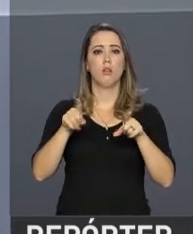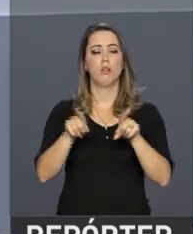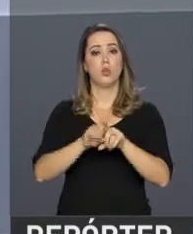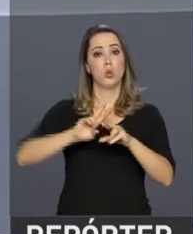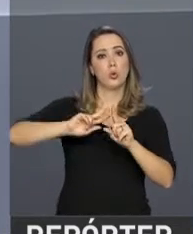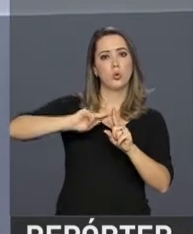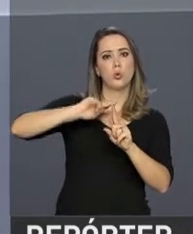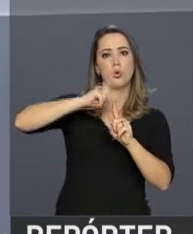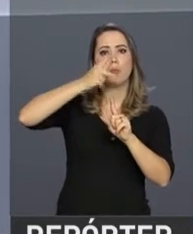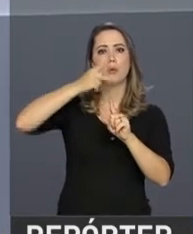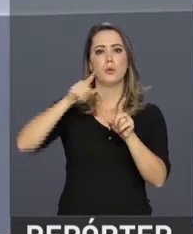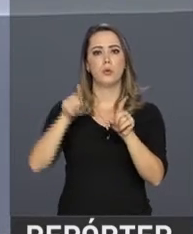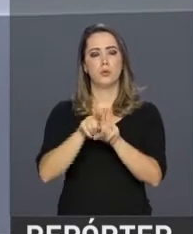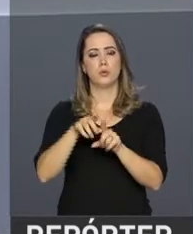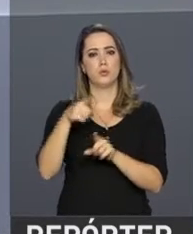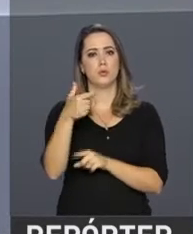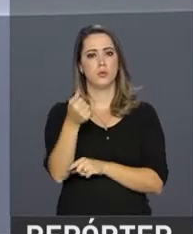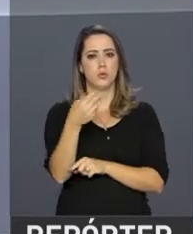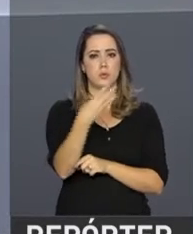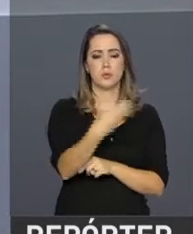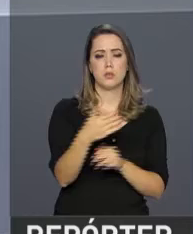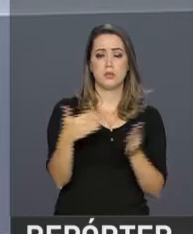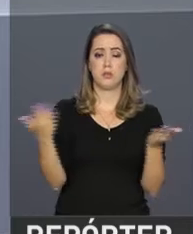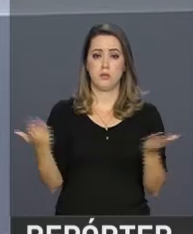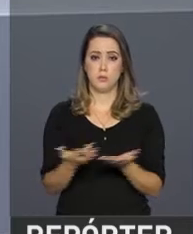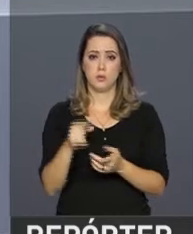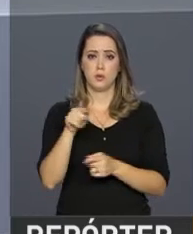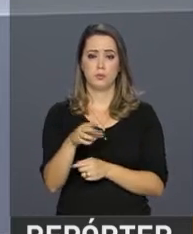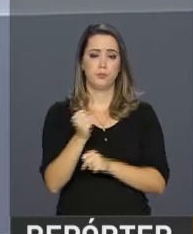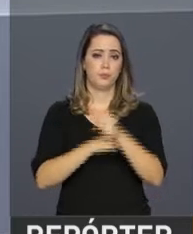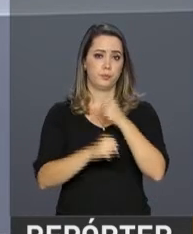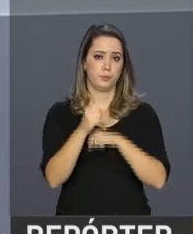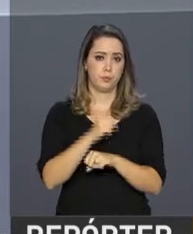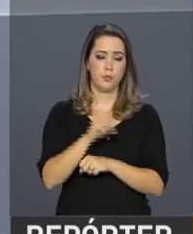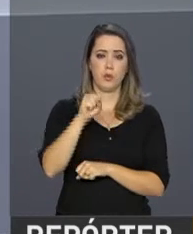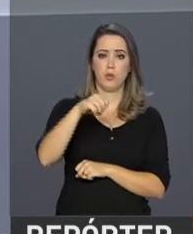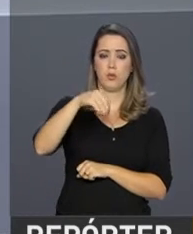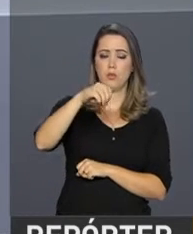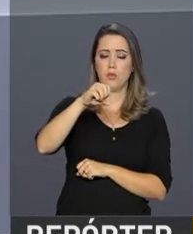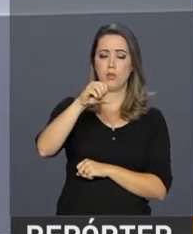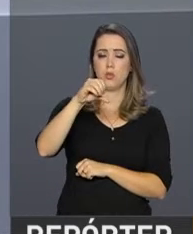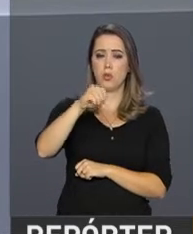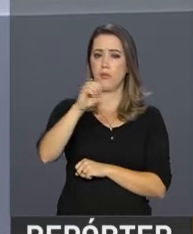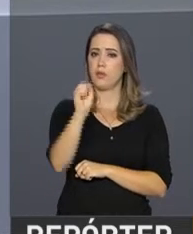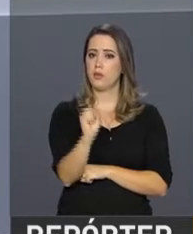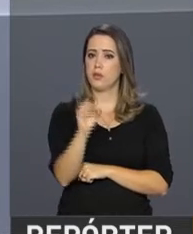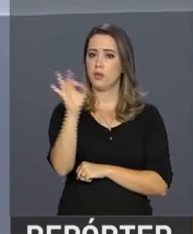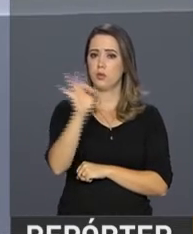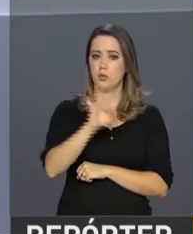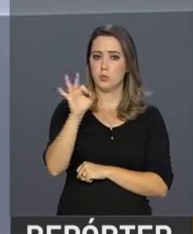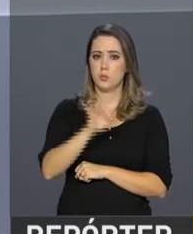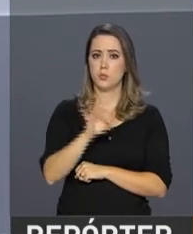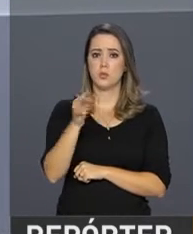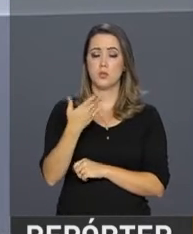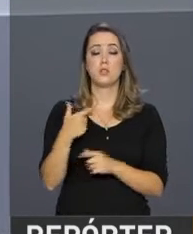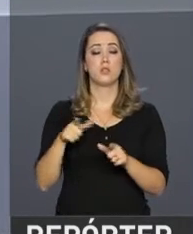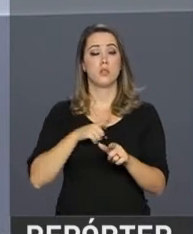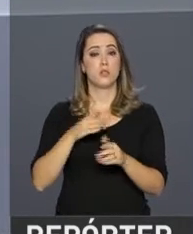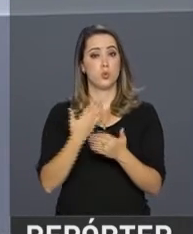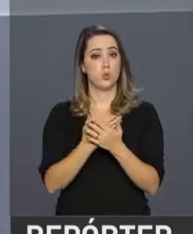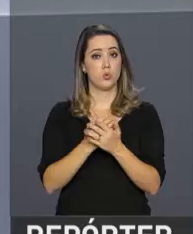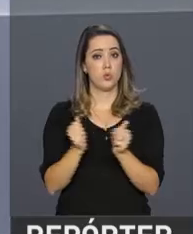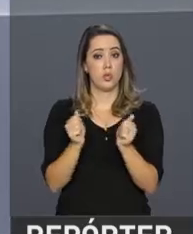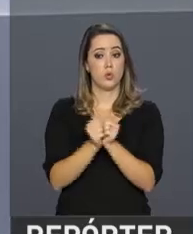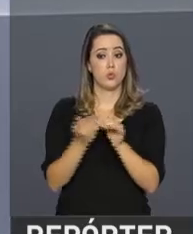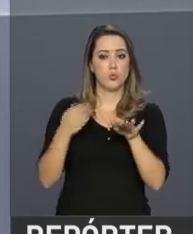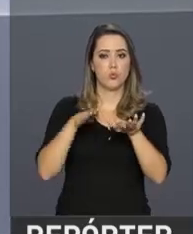praticamente dobrou de 2013 para cá. No ano passado, 98% deles estudaram em classes comuns, junto com os